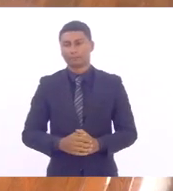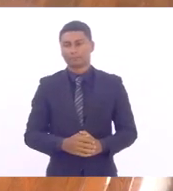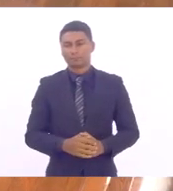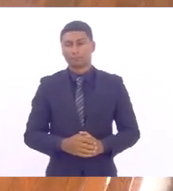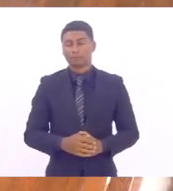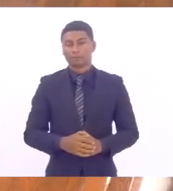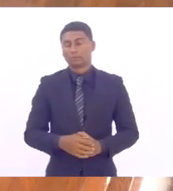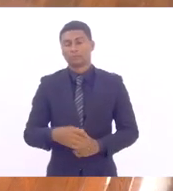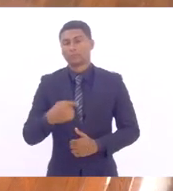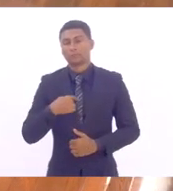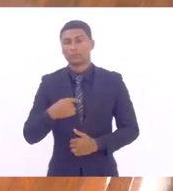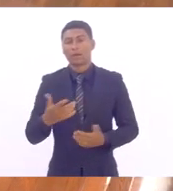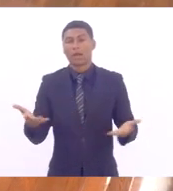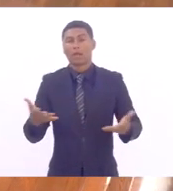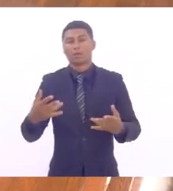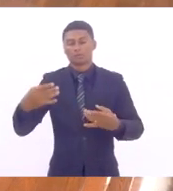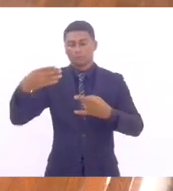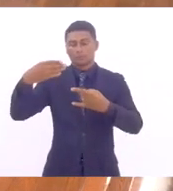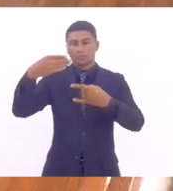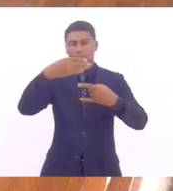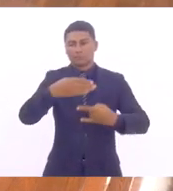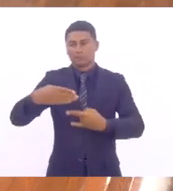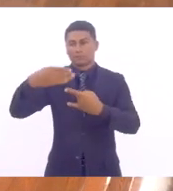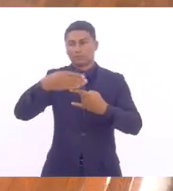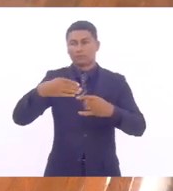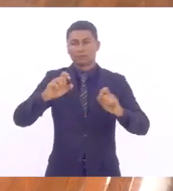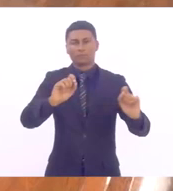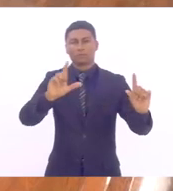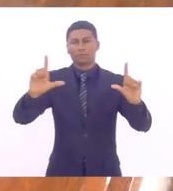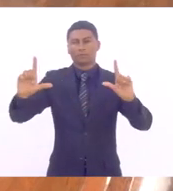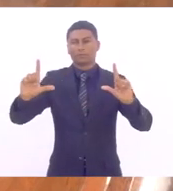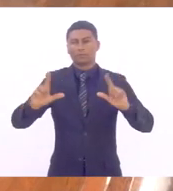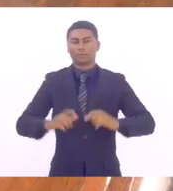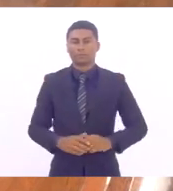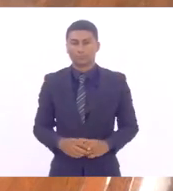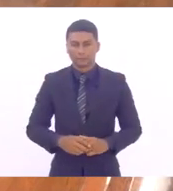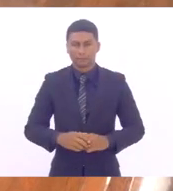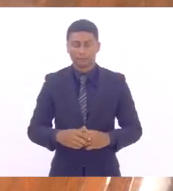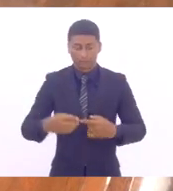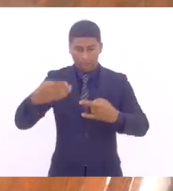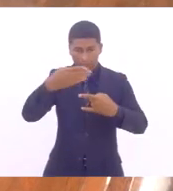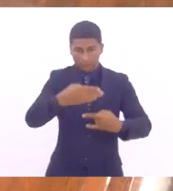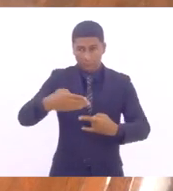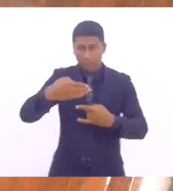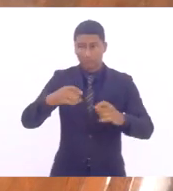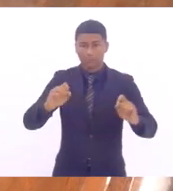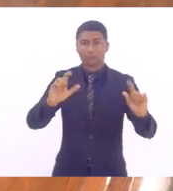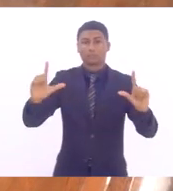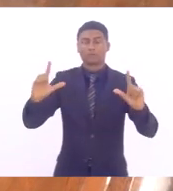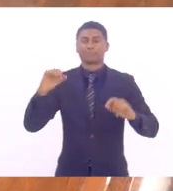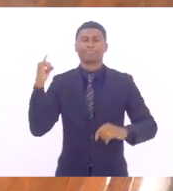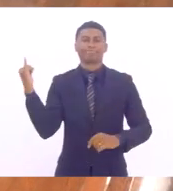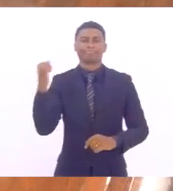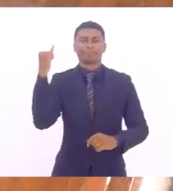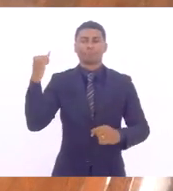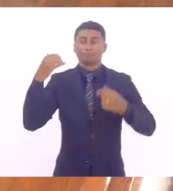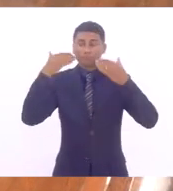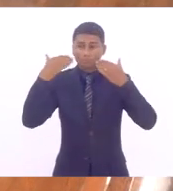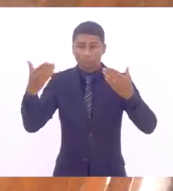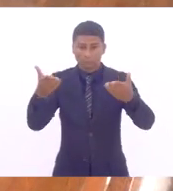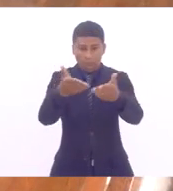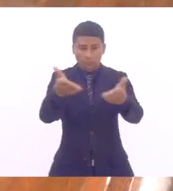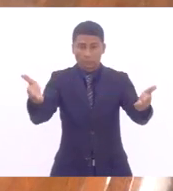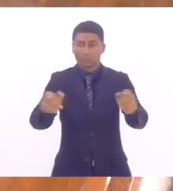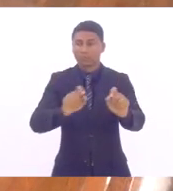eu vou iniciar uma apresentação, né? E essa apresentação ela é fundamental para demonstrar aos senhores a